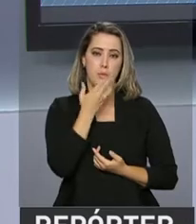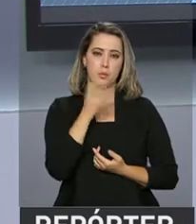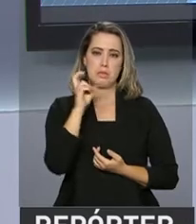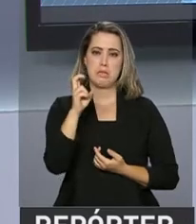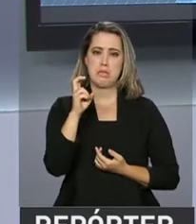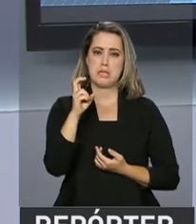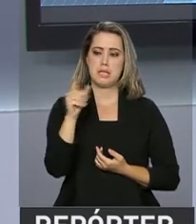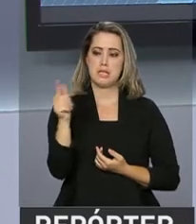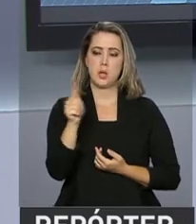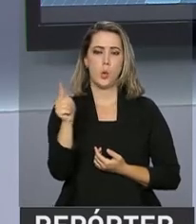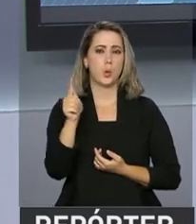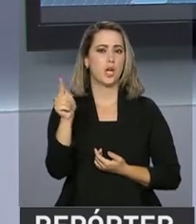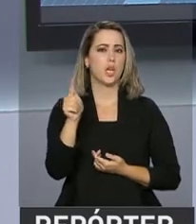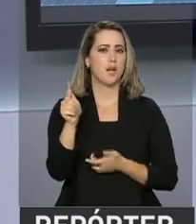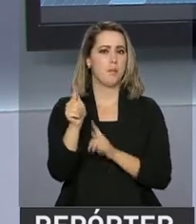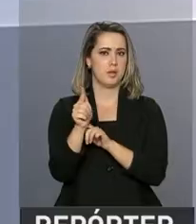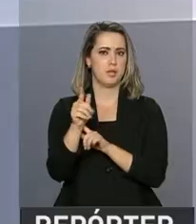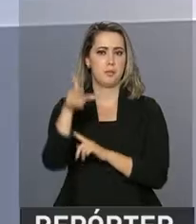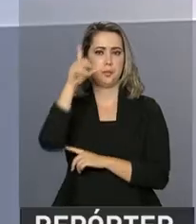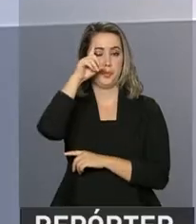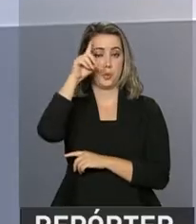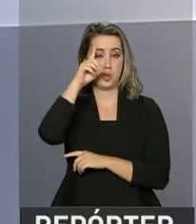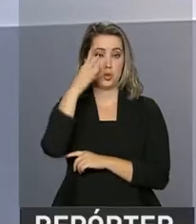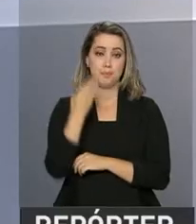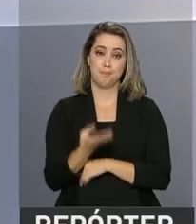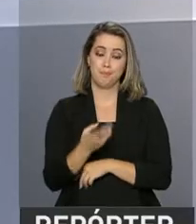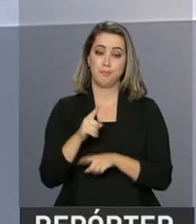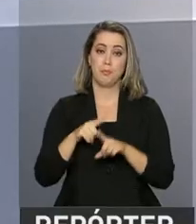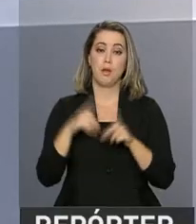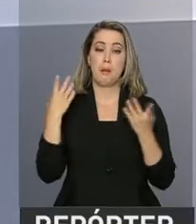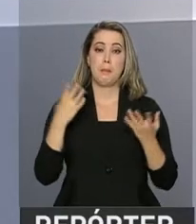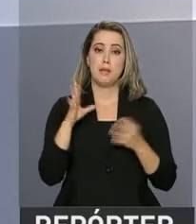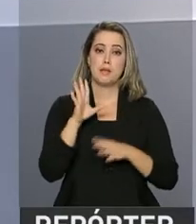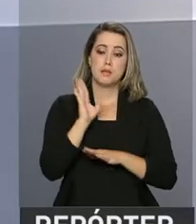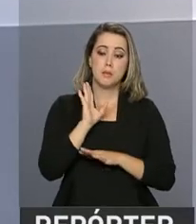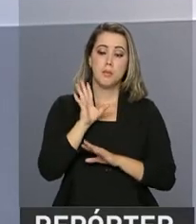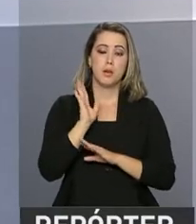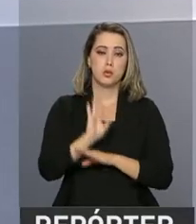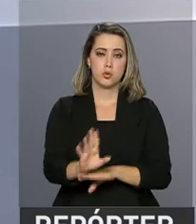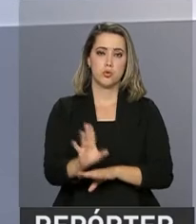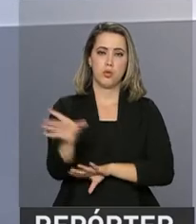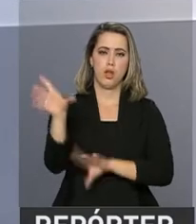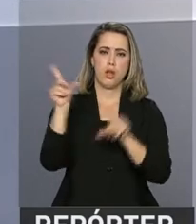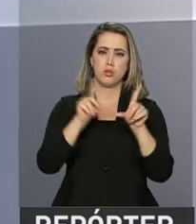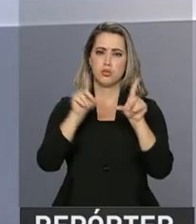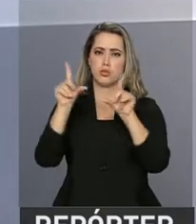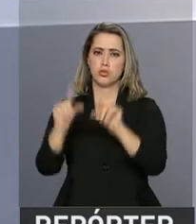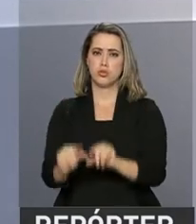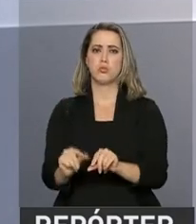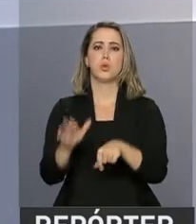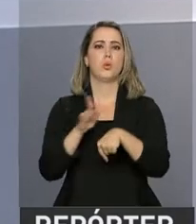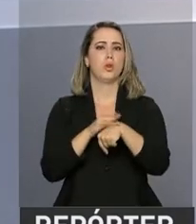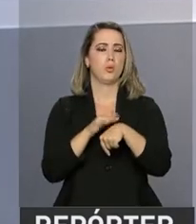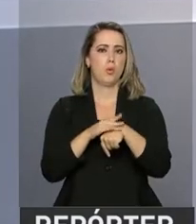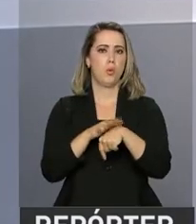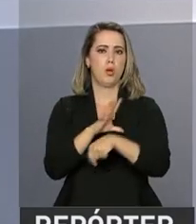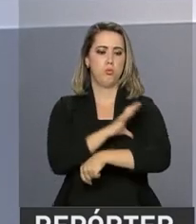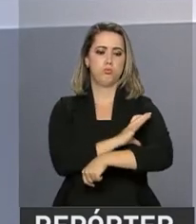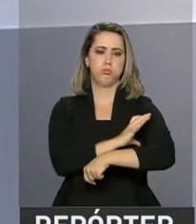5 gramas por dia e para garantir a moderação reduzir a incidência de doenças como aí